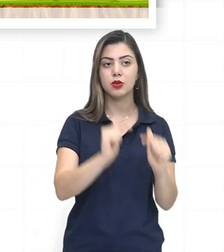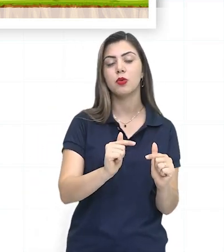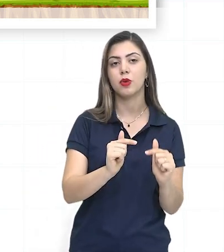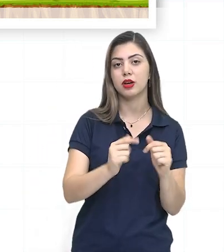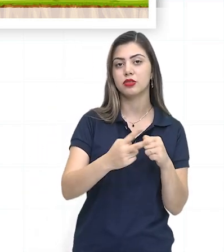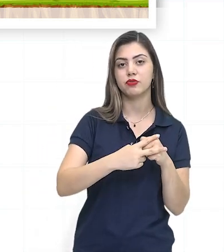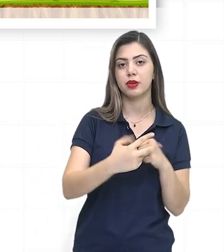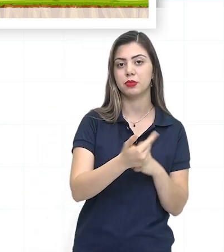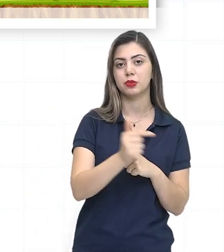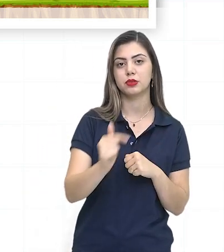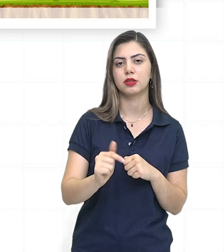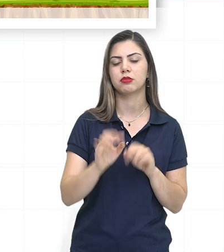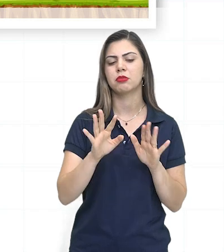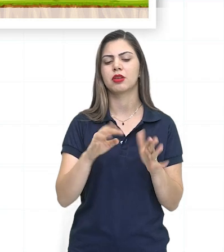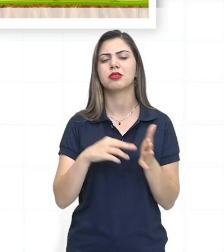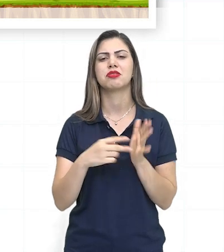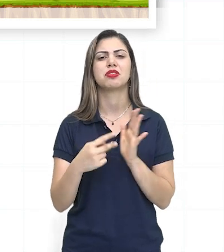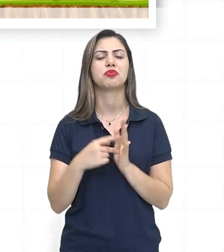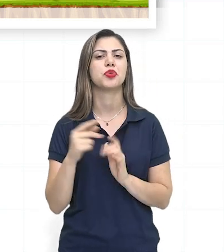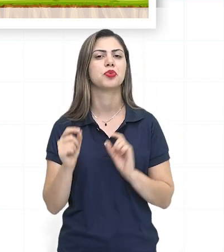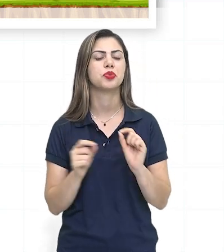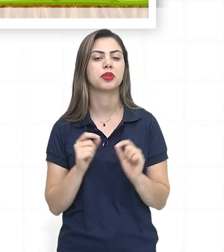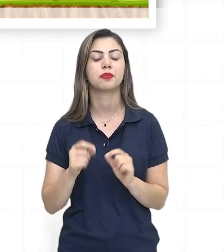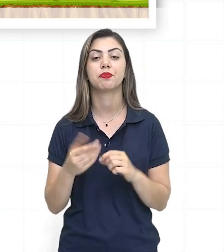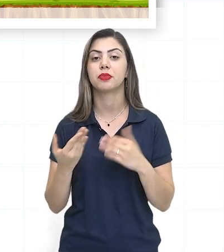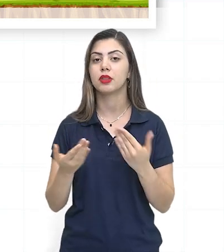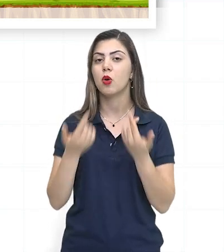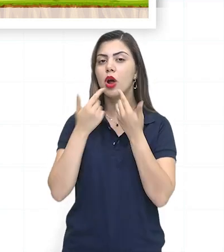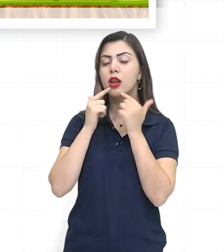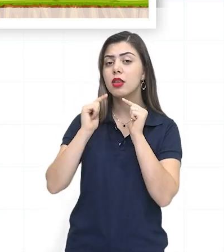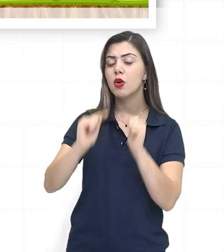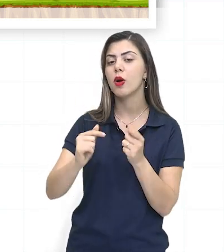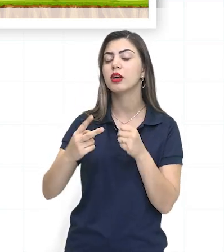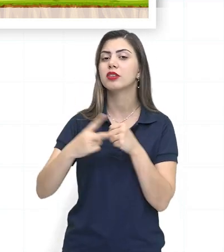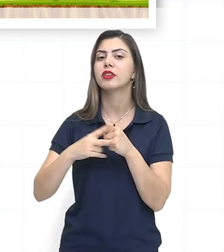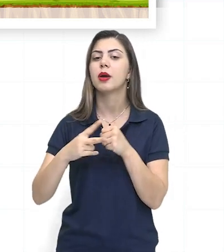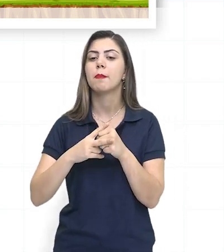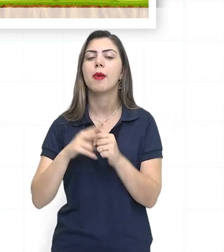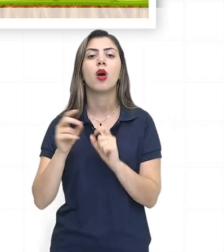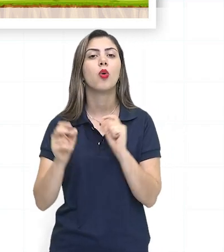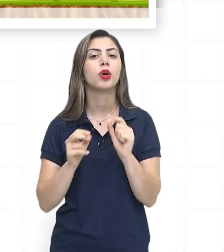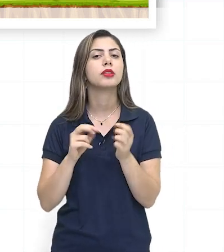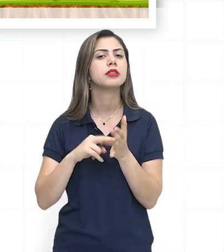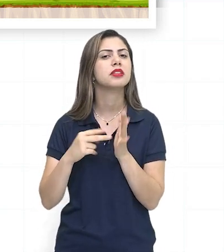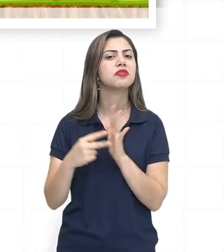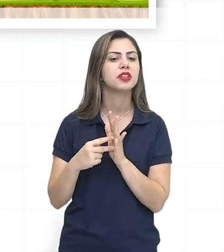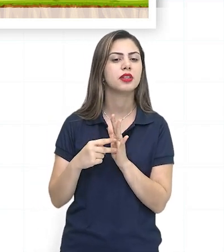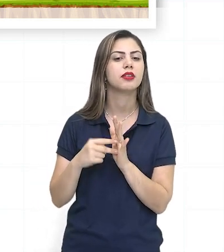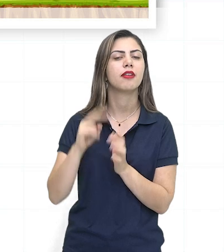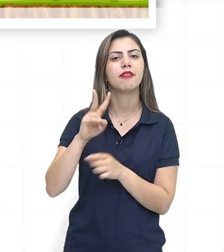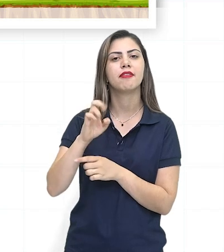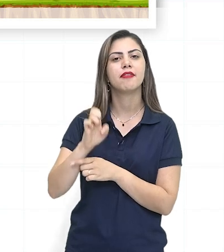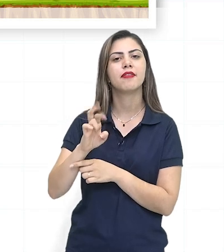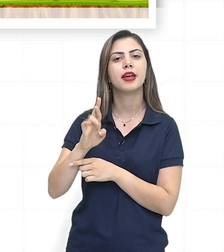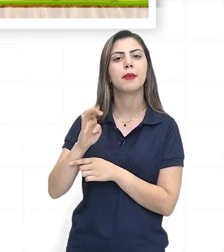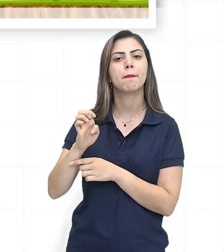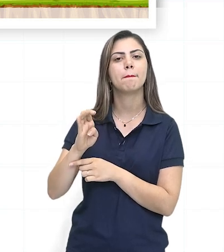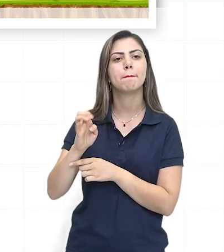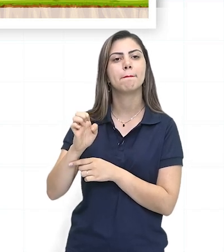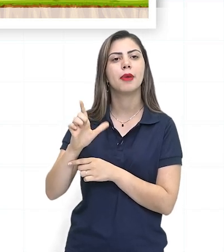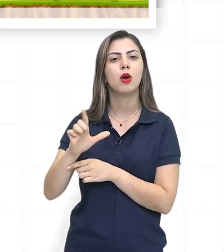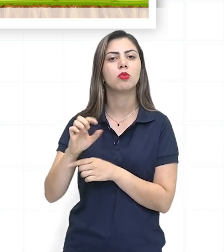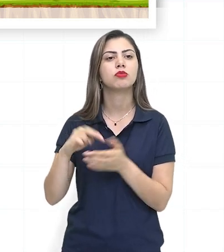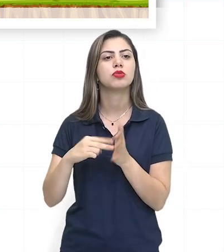verbal. O que é, então, que se entende por linguagem verbal? Então, a linguagem